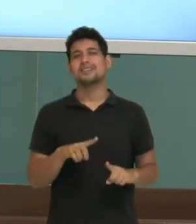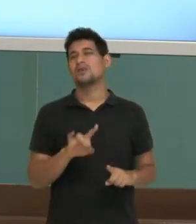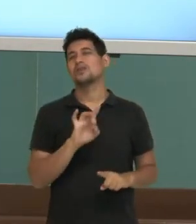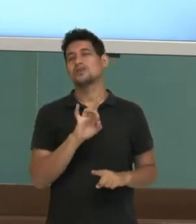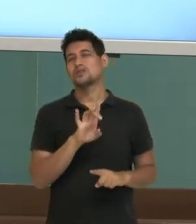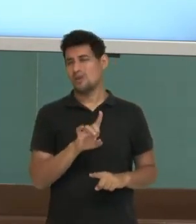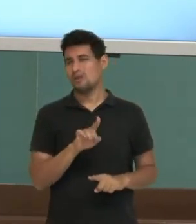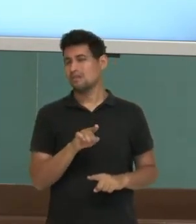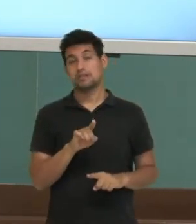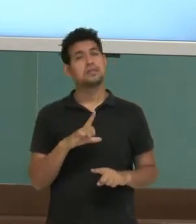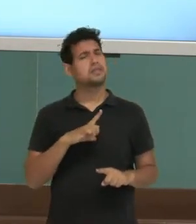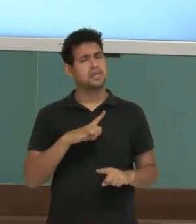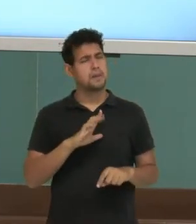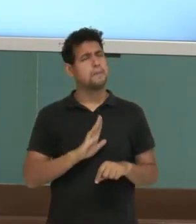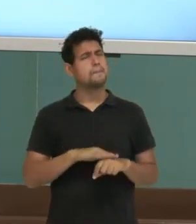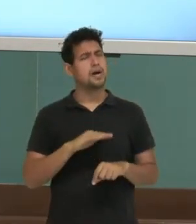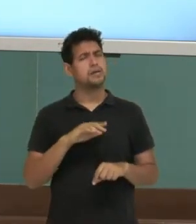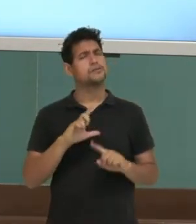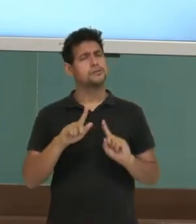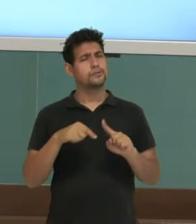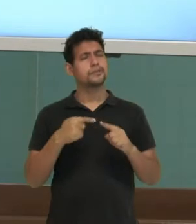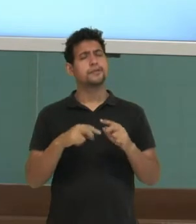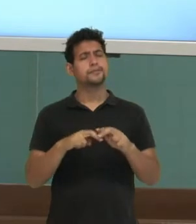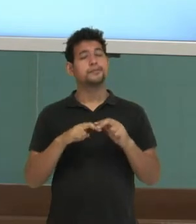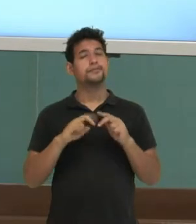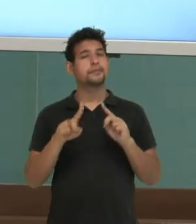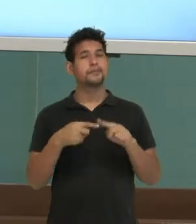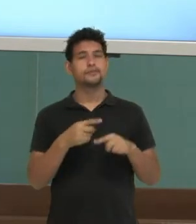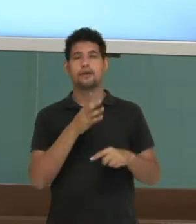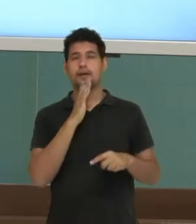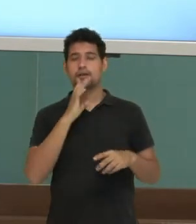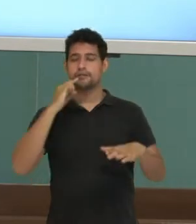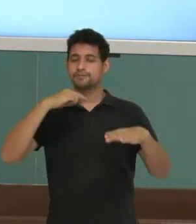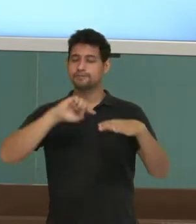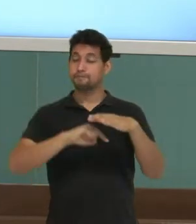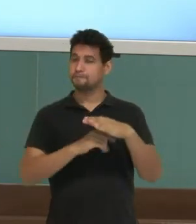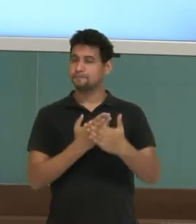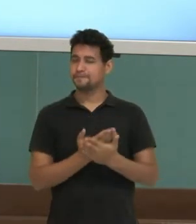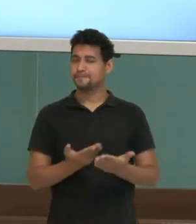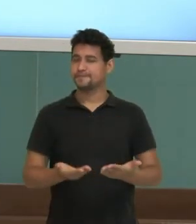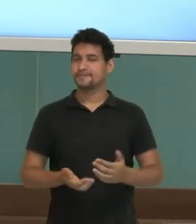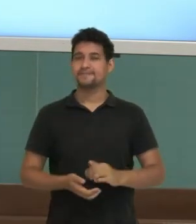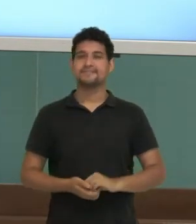isso. Tem mais uma consequência que nós vamos conhecer nessa aula.